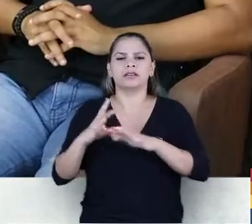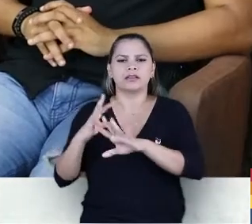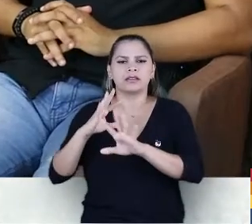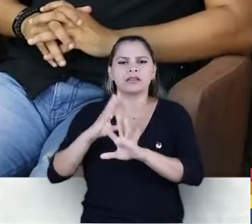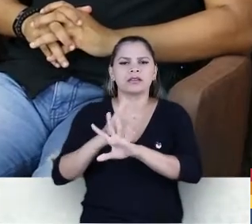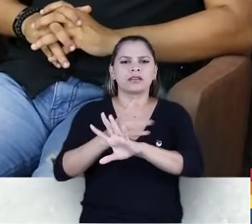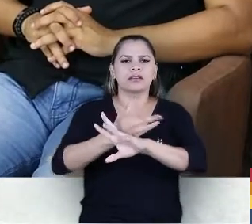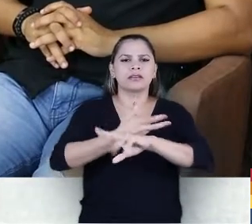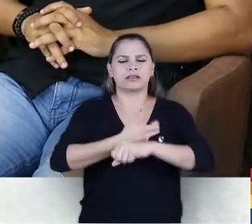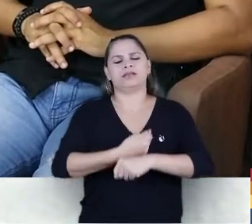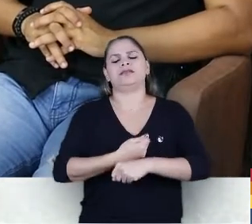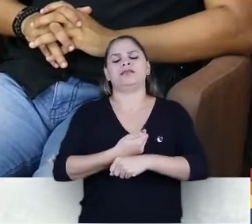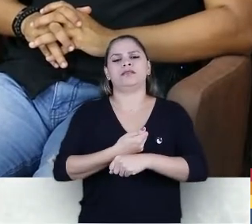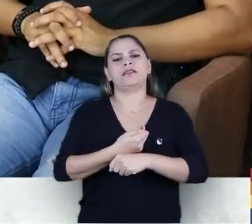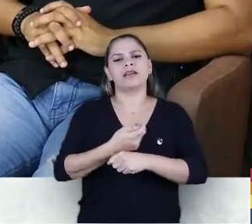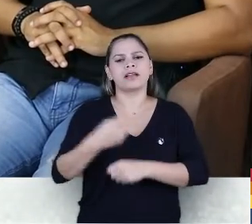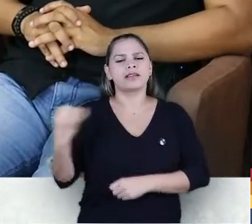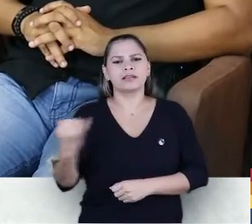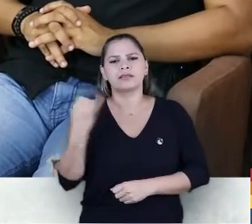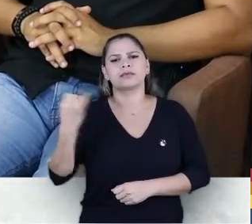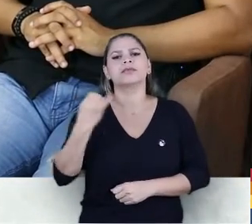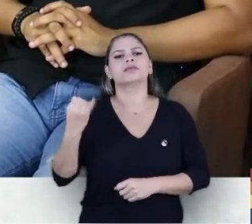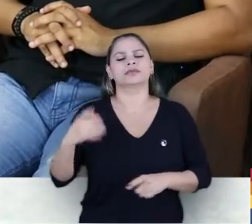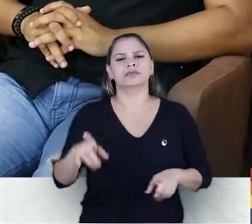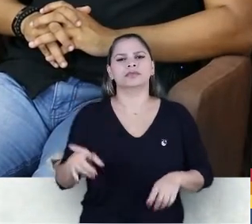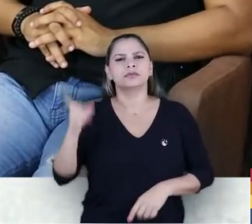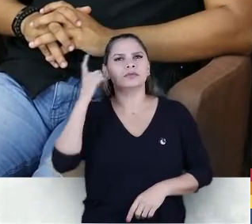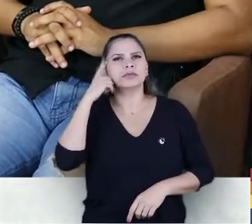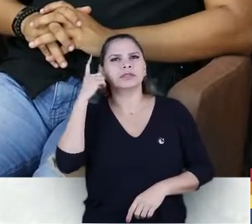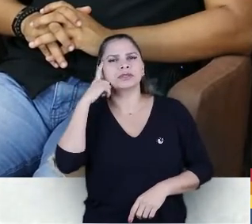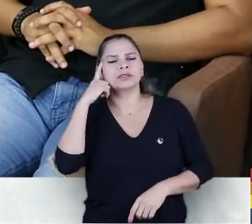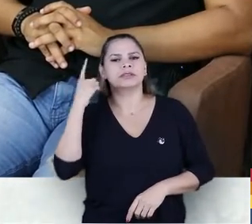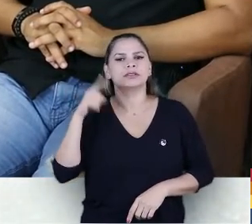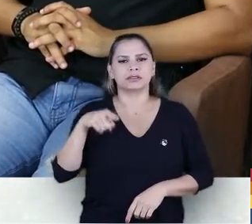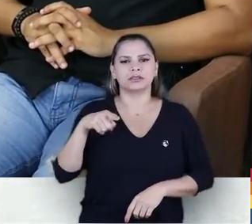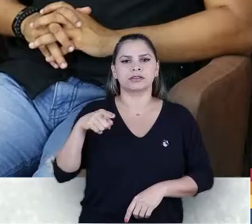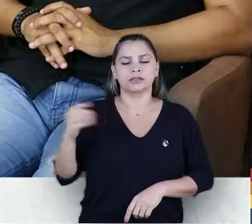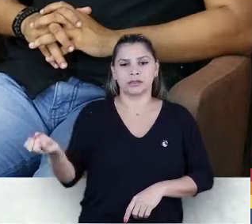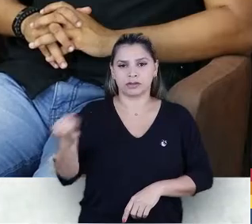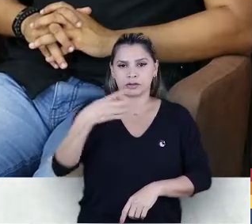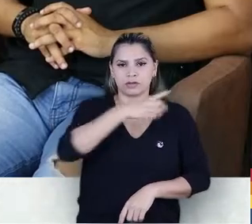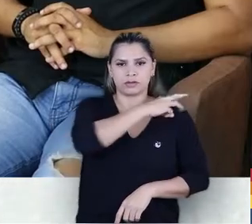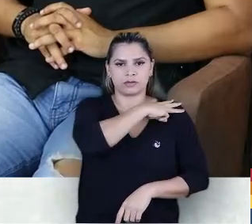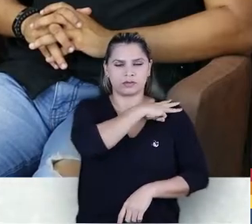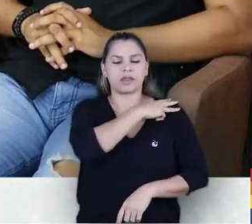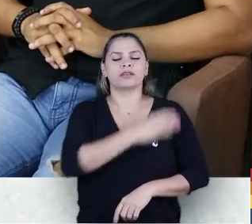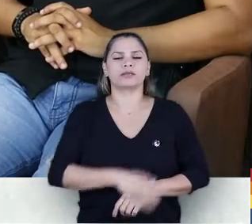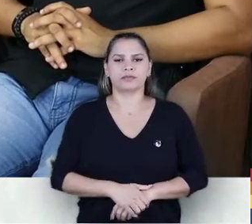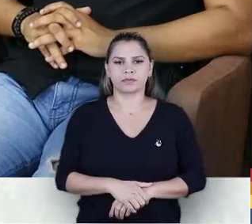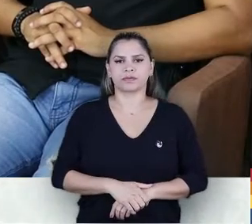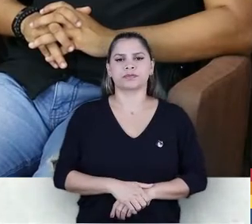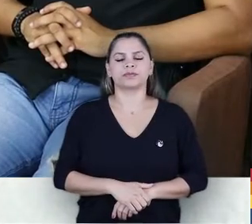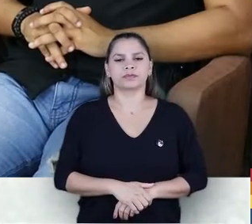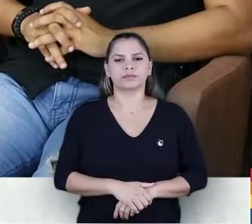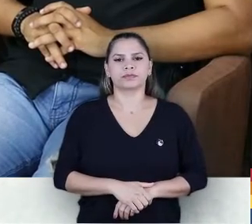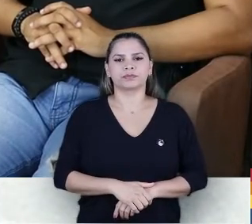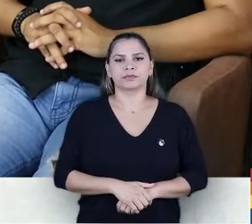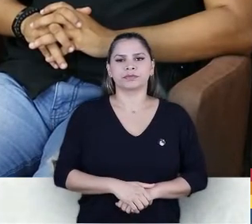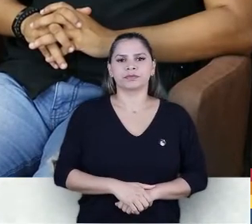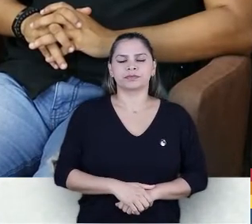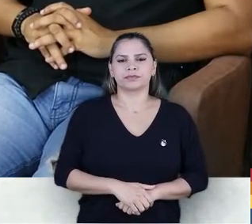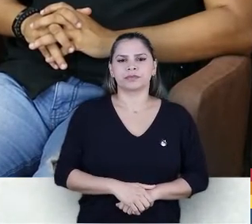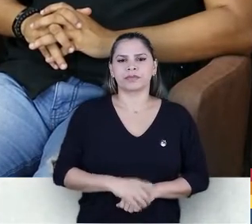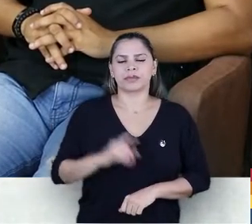respaldo em várias áreas, né? Então, esse diálogo, essa troca, essa transdisciplinaridade, ela é realmente